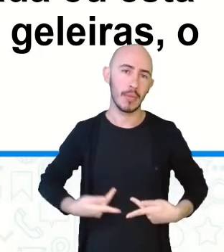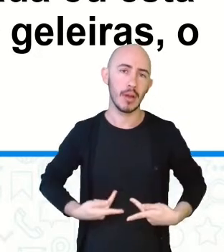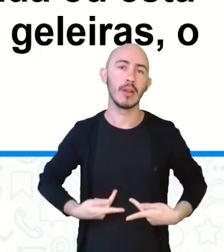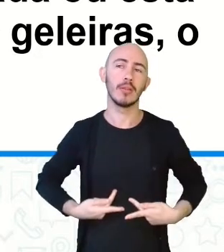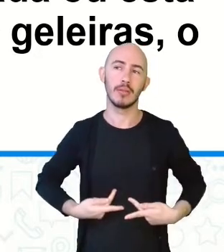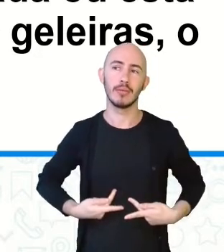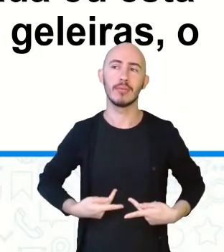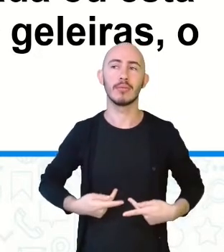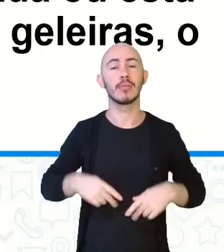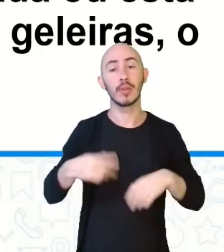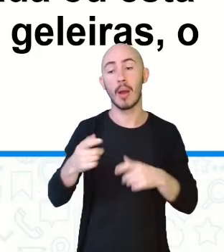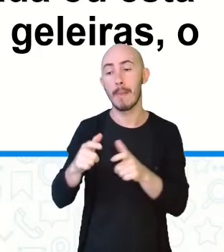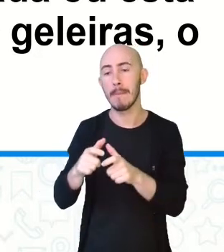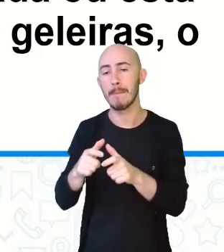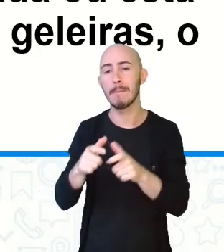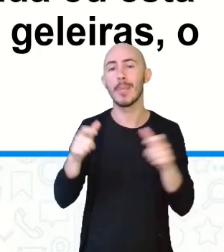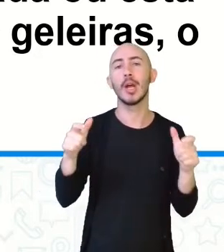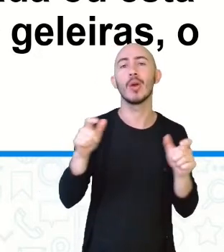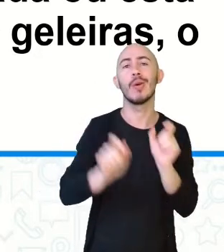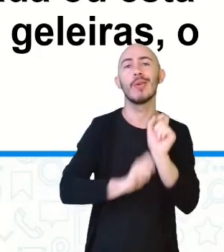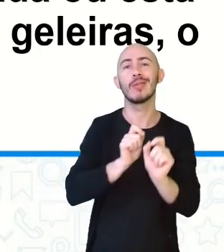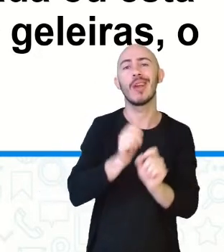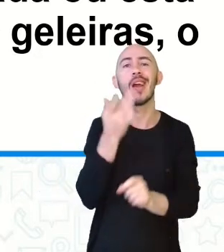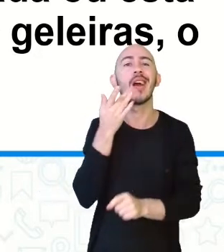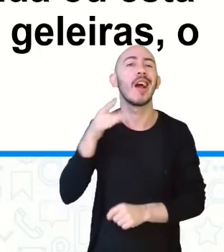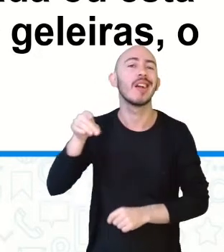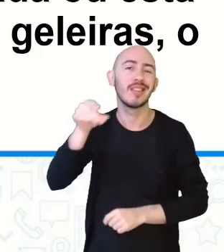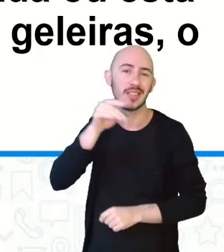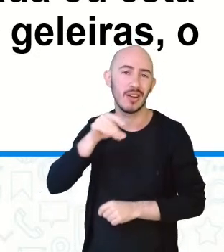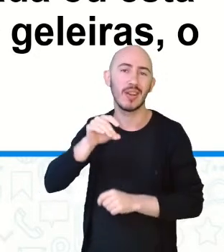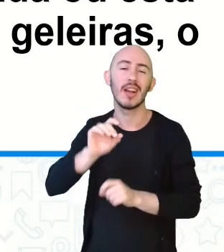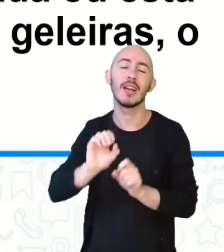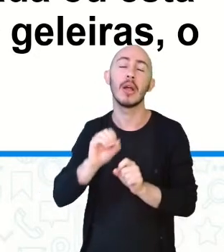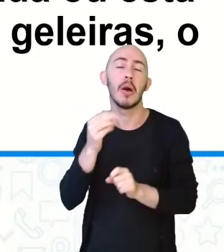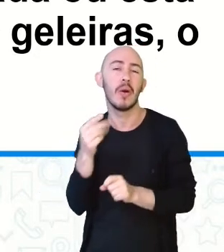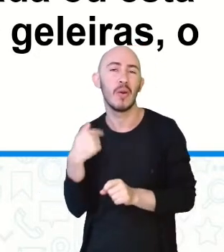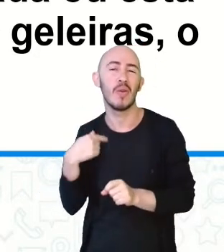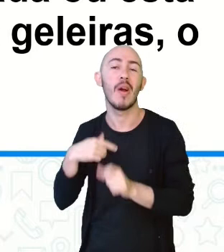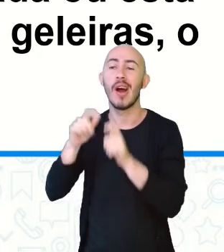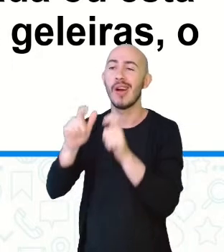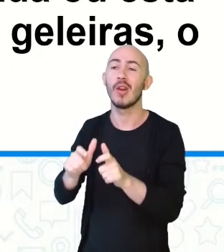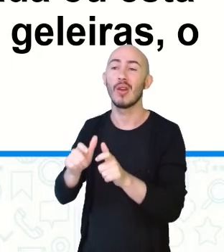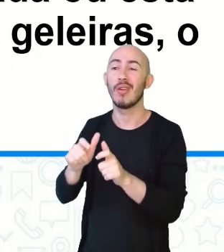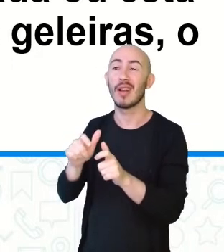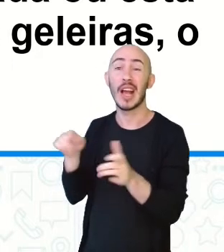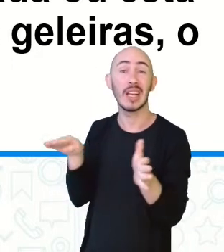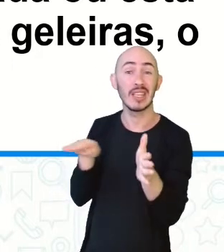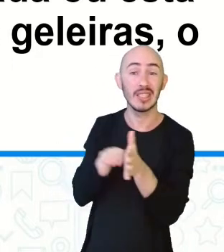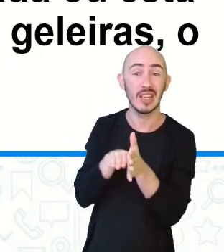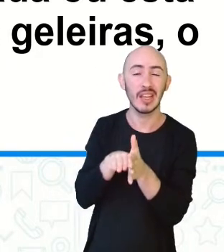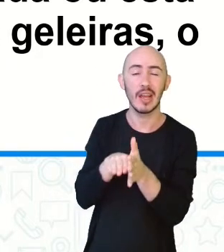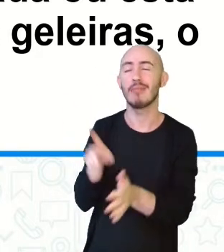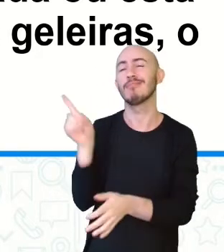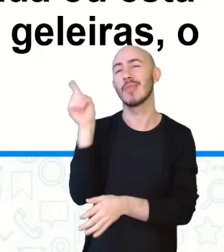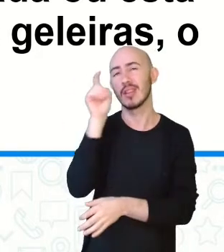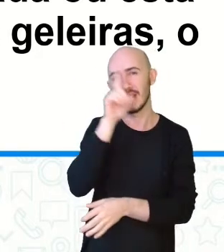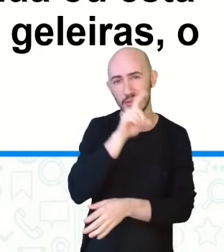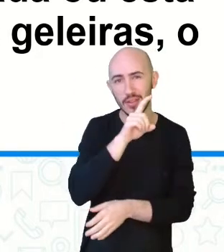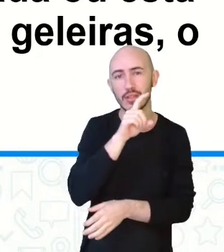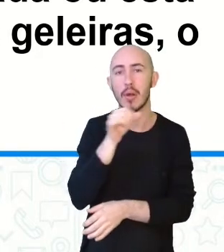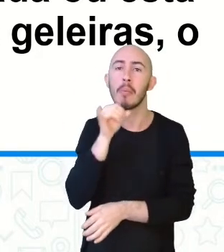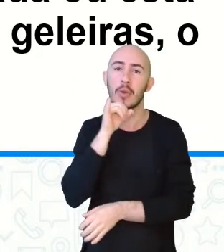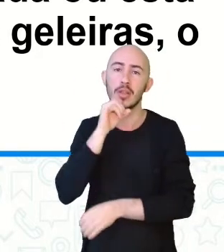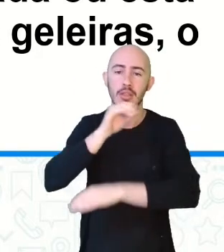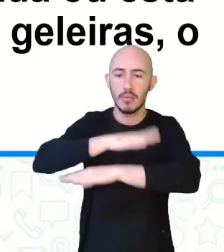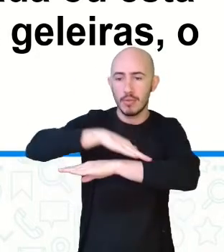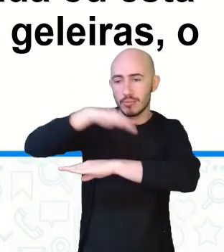maior parte é salgada ou está em locais de difícil acesso, como em geleiras, o que dificulta